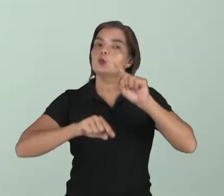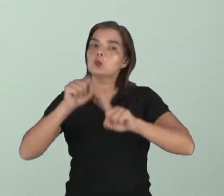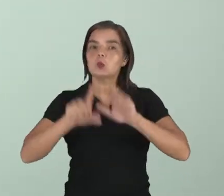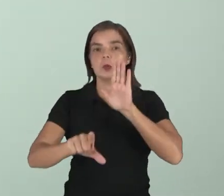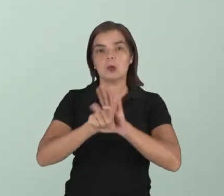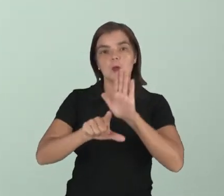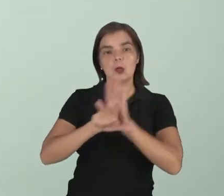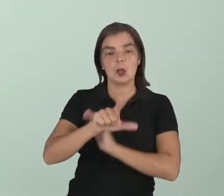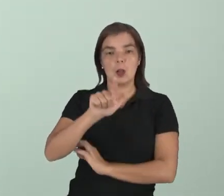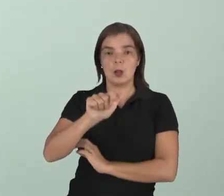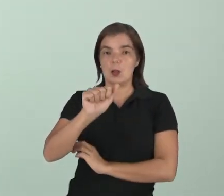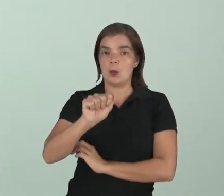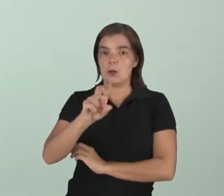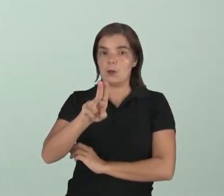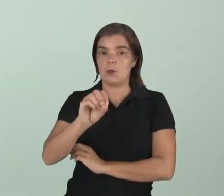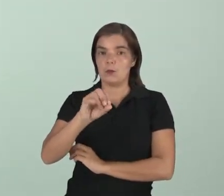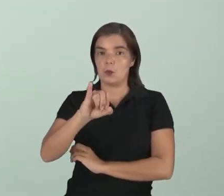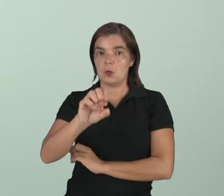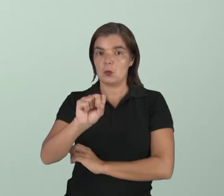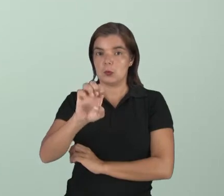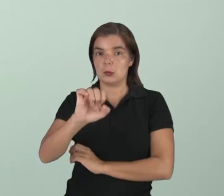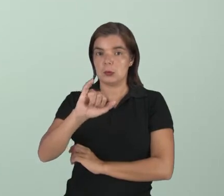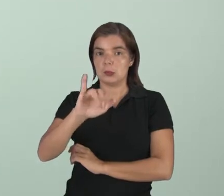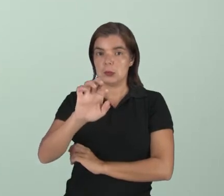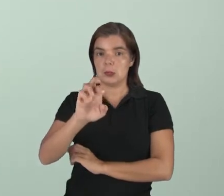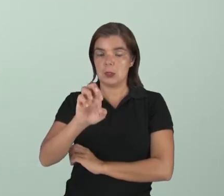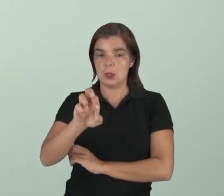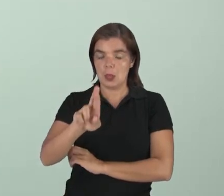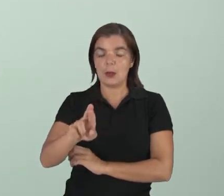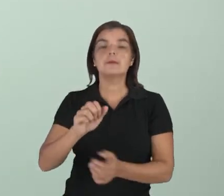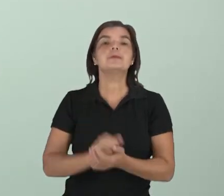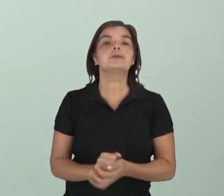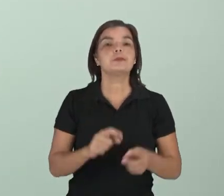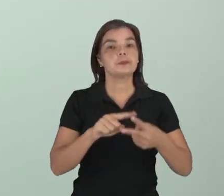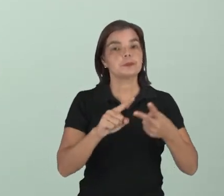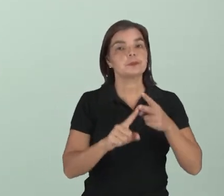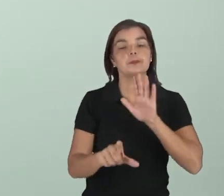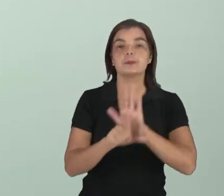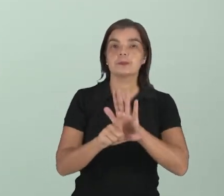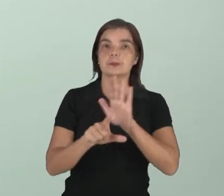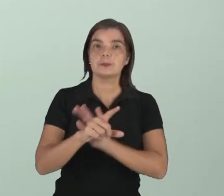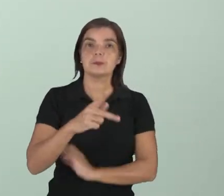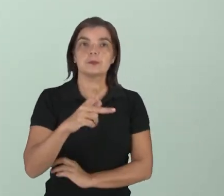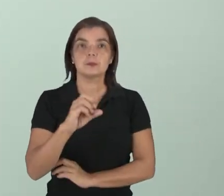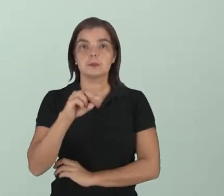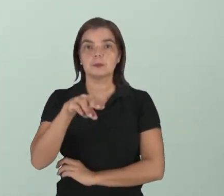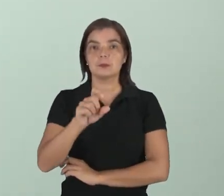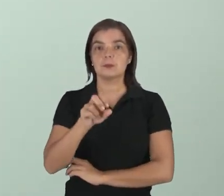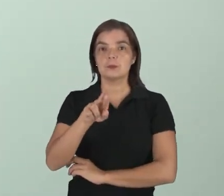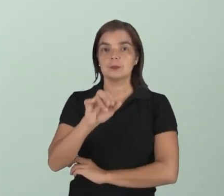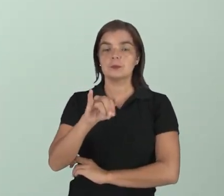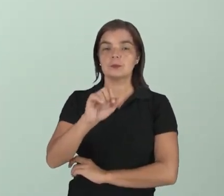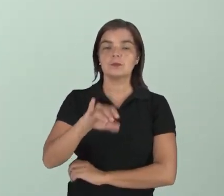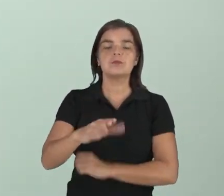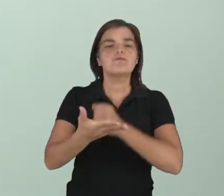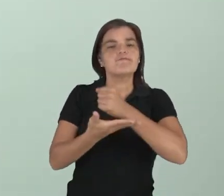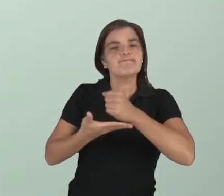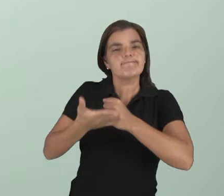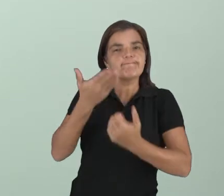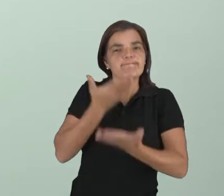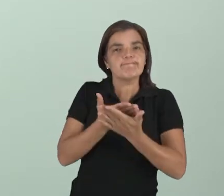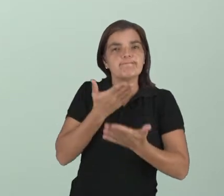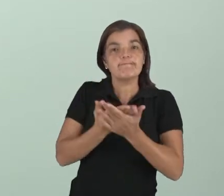lei de Lavoisier. Então, essas duas leis são chamadas de leis ponderais e elas vêm servir como base para a